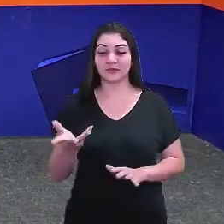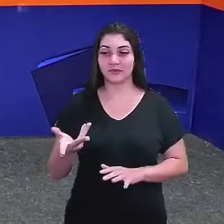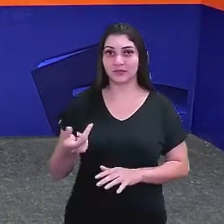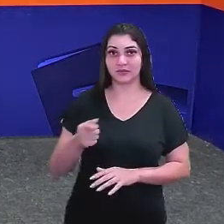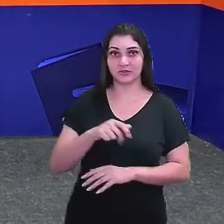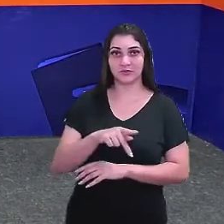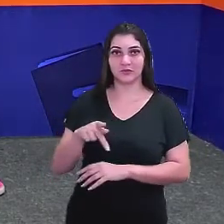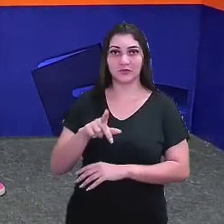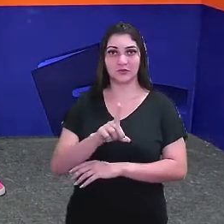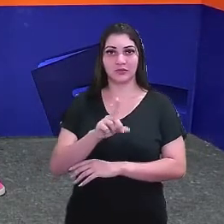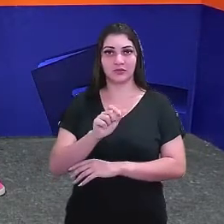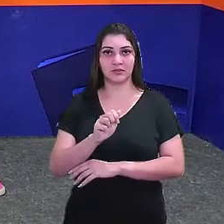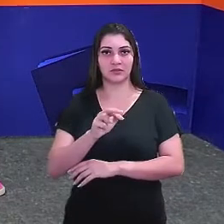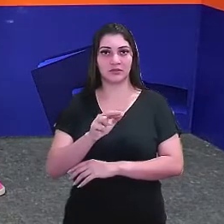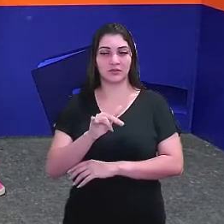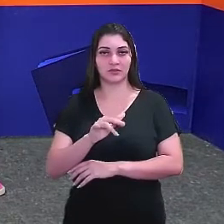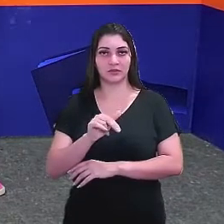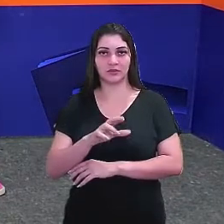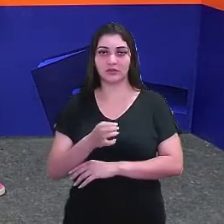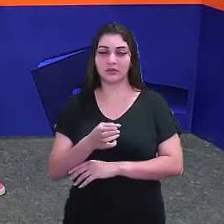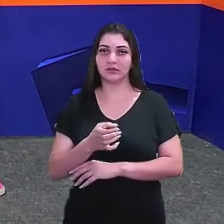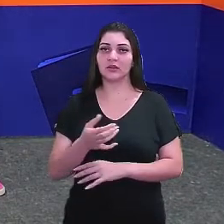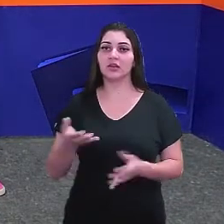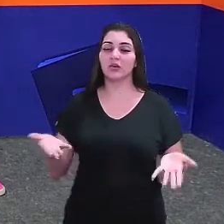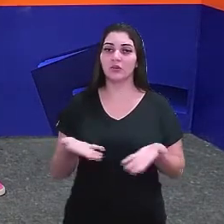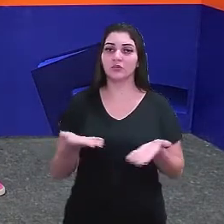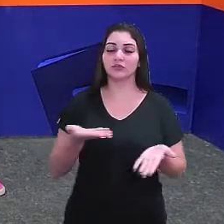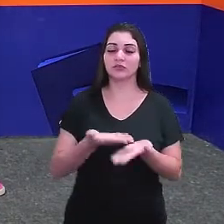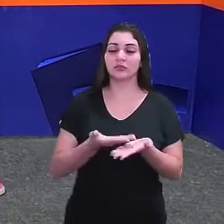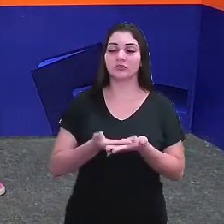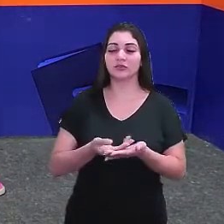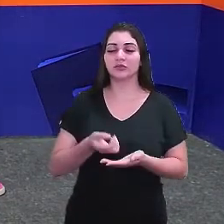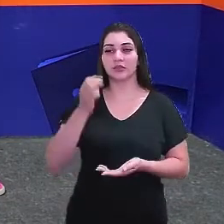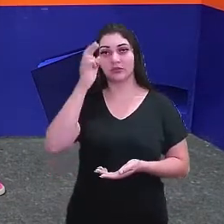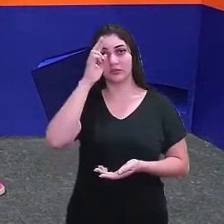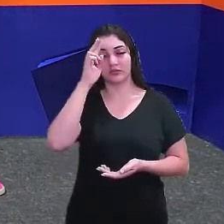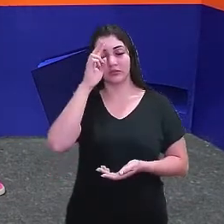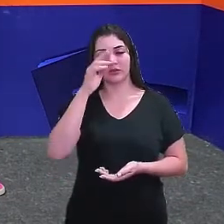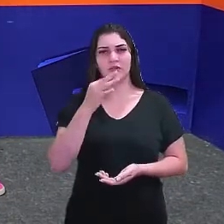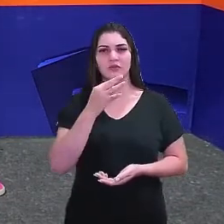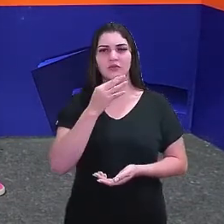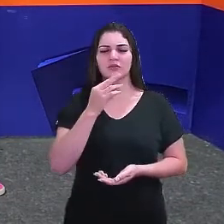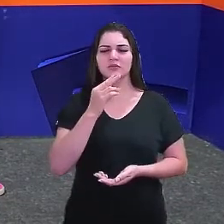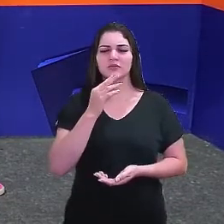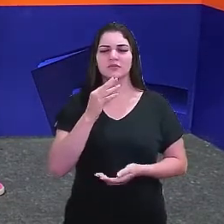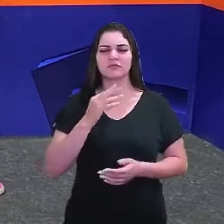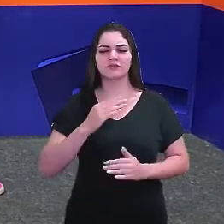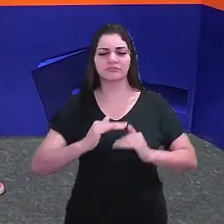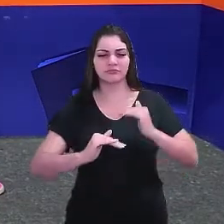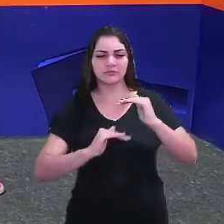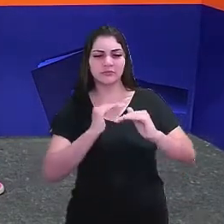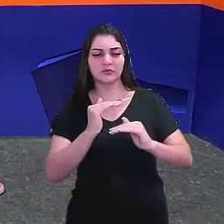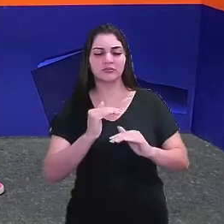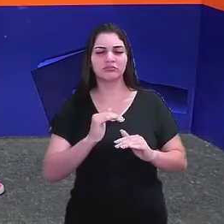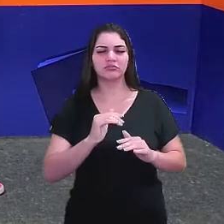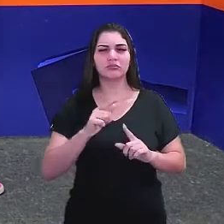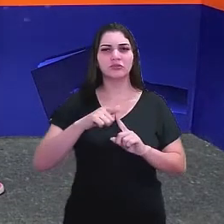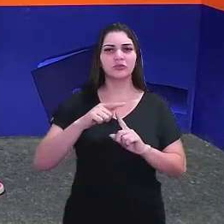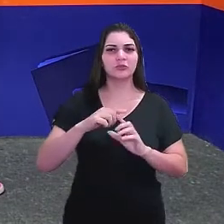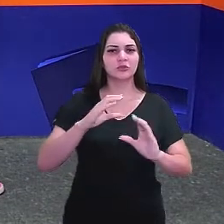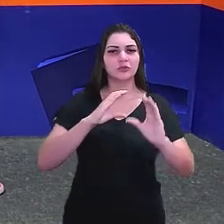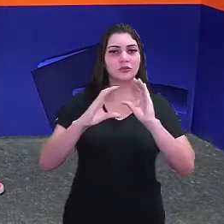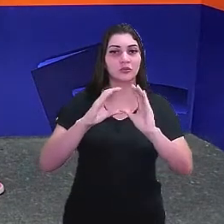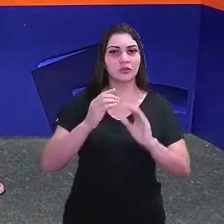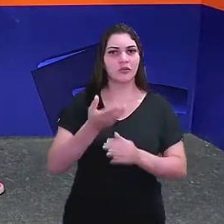sou a professora Darilane e hoje vamos estudar História. Vamos conhecer a evolução de diversos meios de comunicação. Vocês, estão